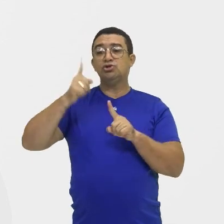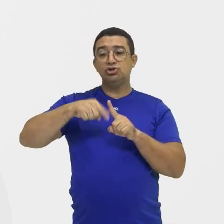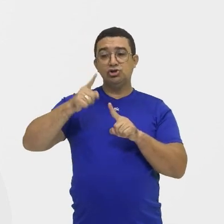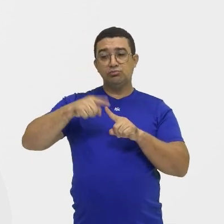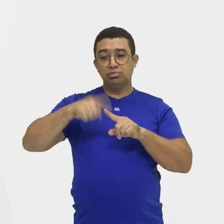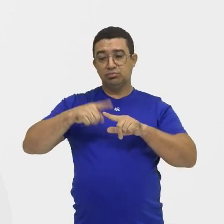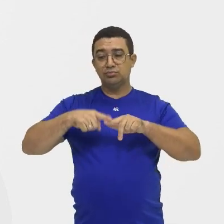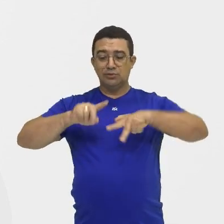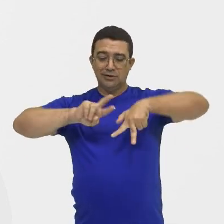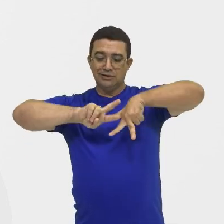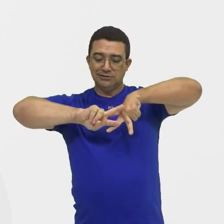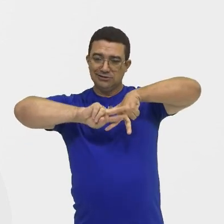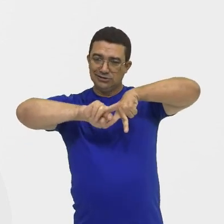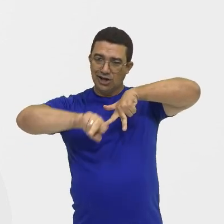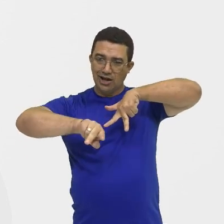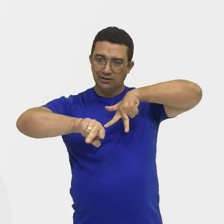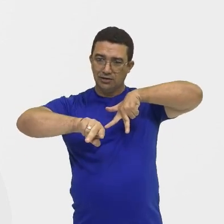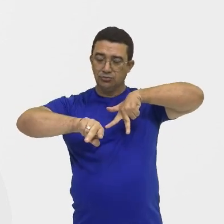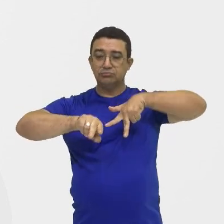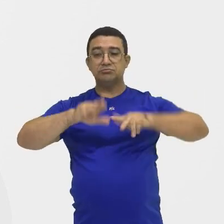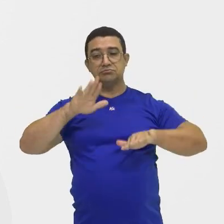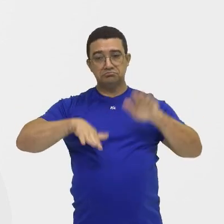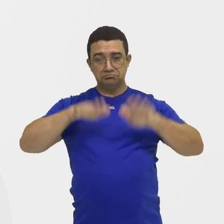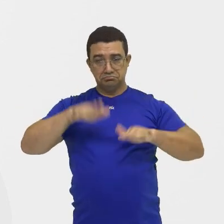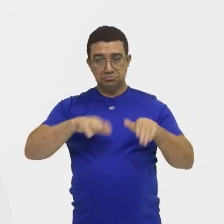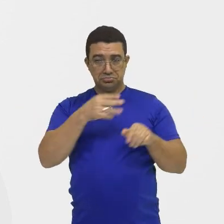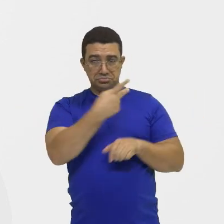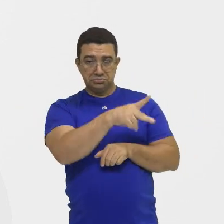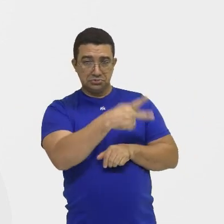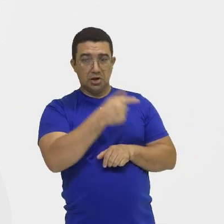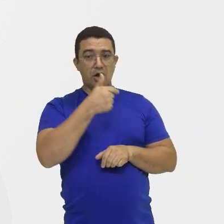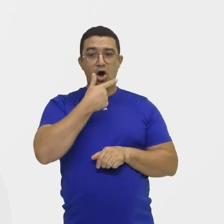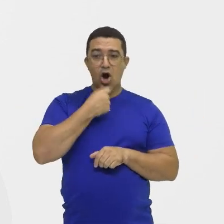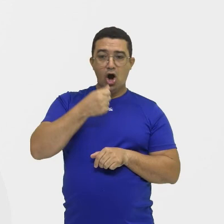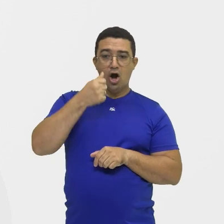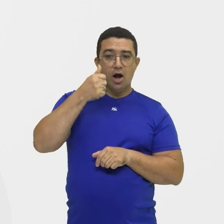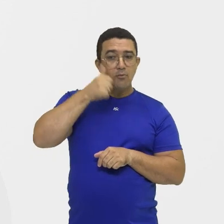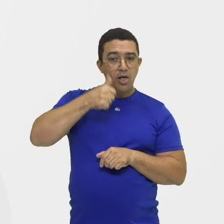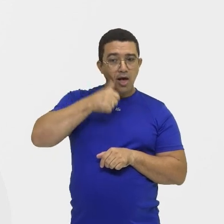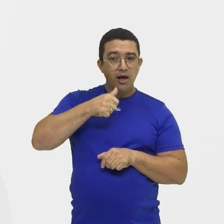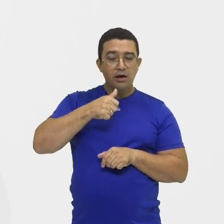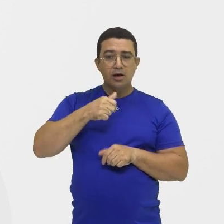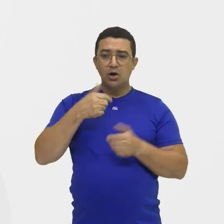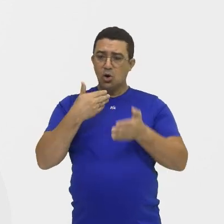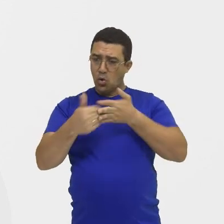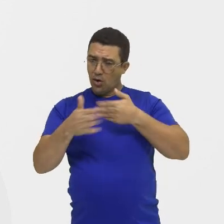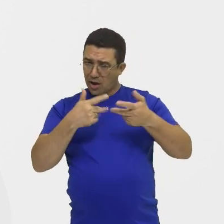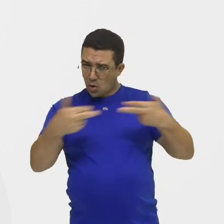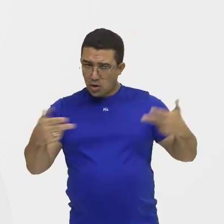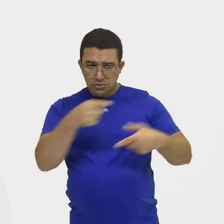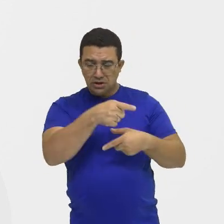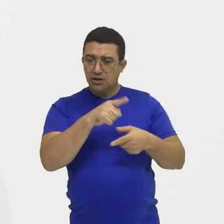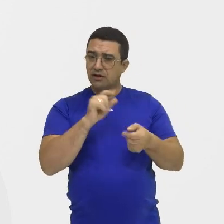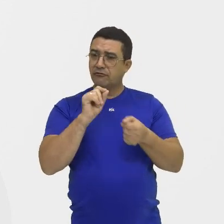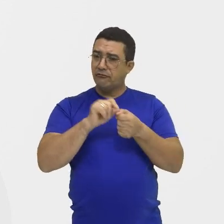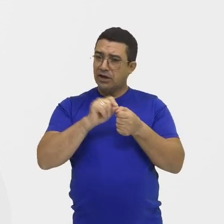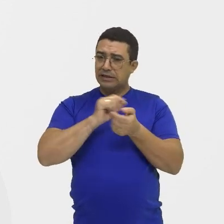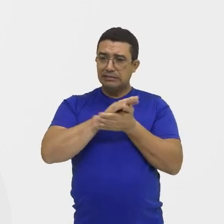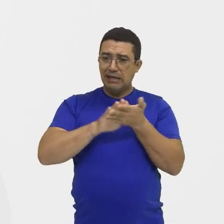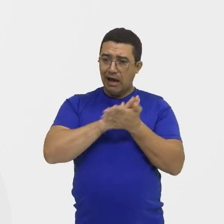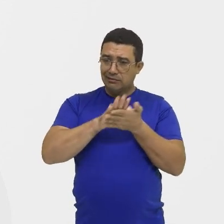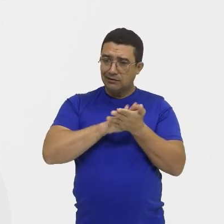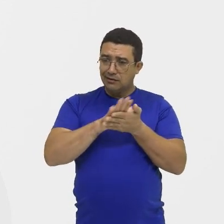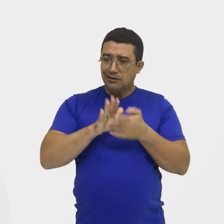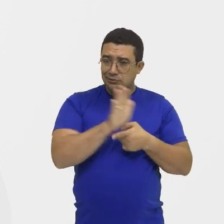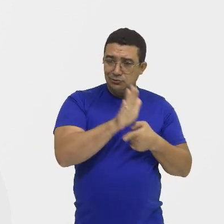lhe cause morte, qualquer coisa que faça ou deixe de fazer para a mulher, que tenha como consequência,